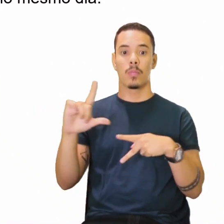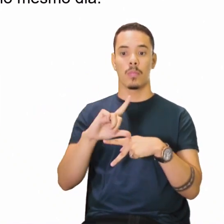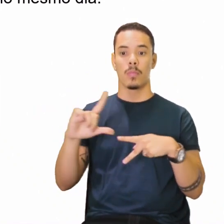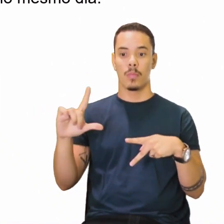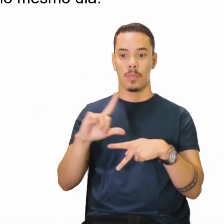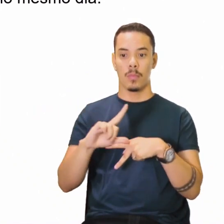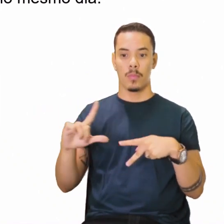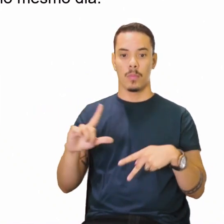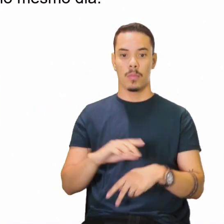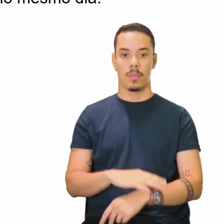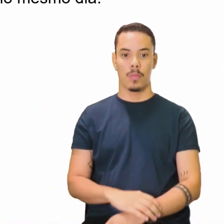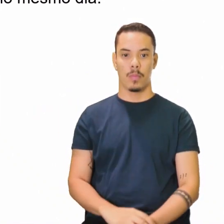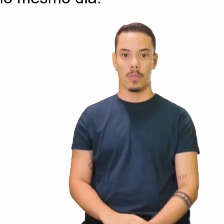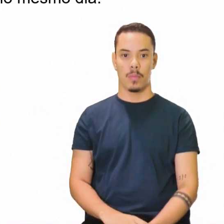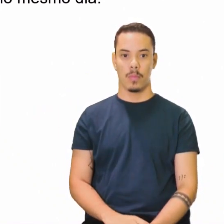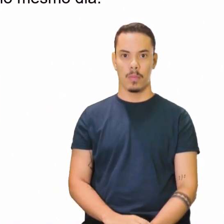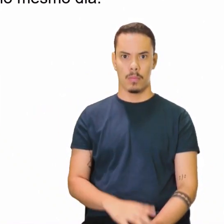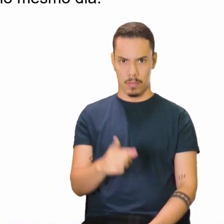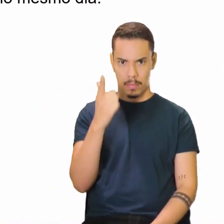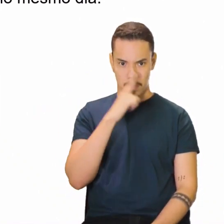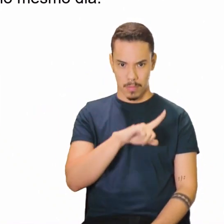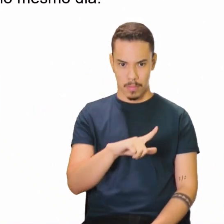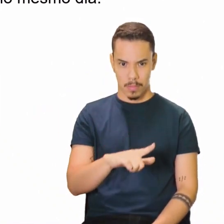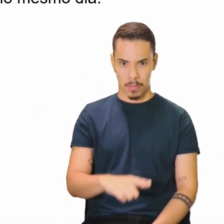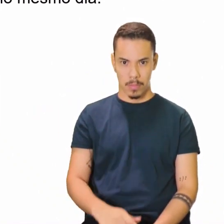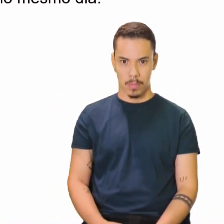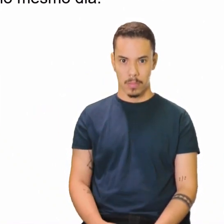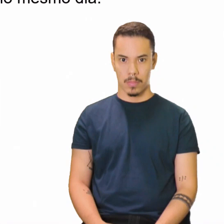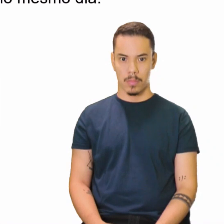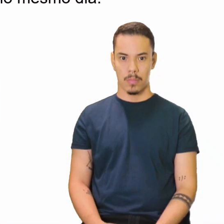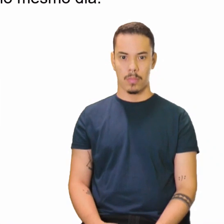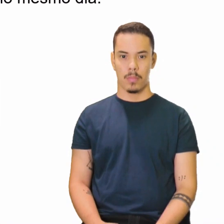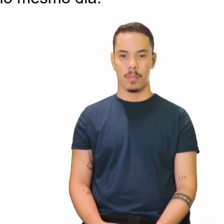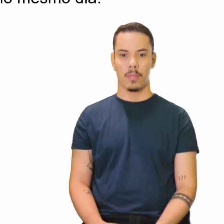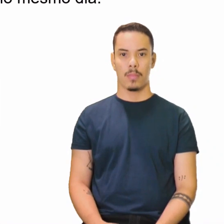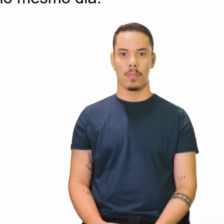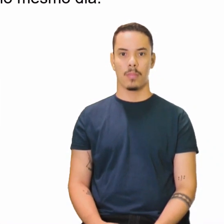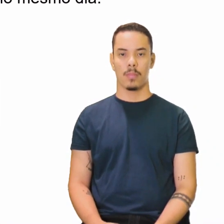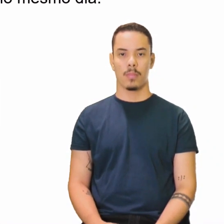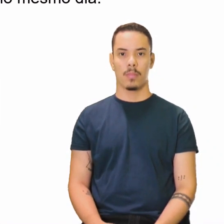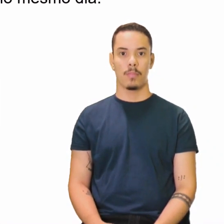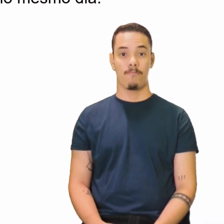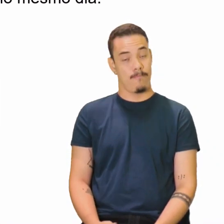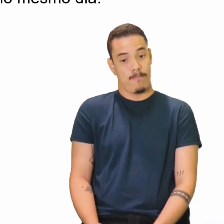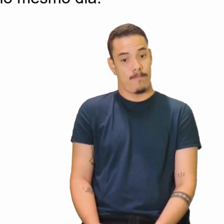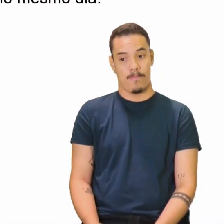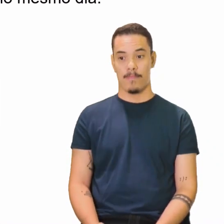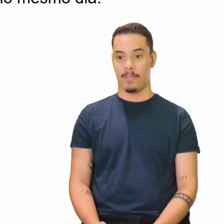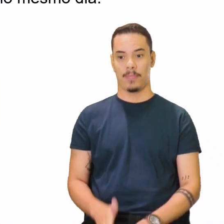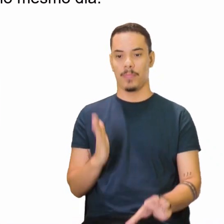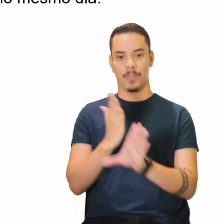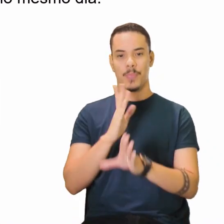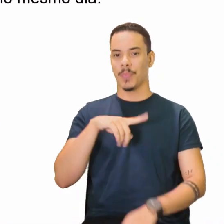Olha a conjunção E. Conseguiu? Não, né? Exatamente é isso. Por